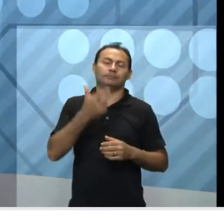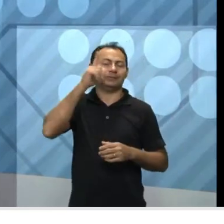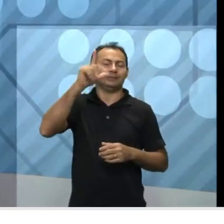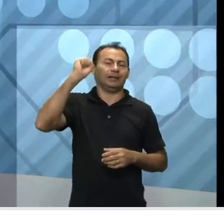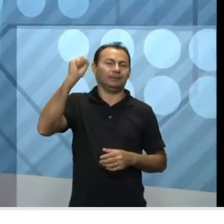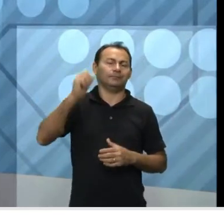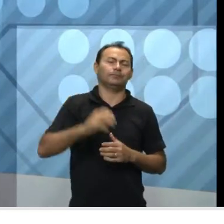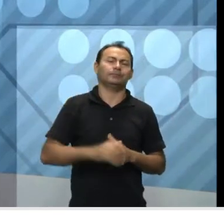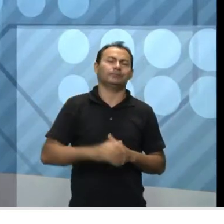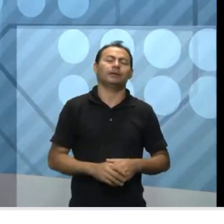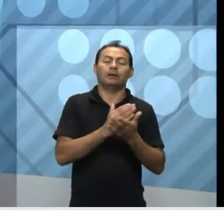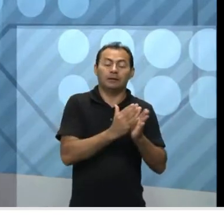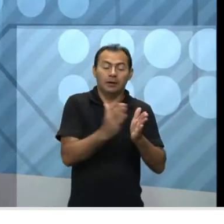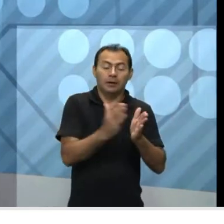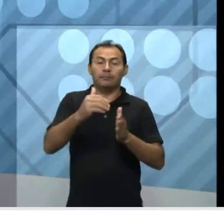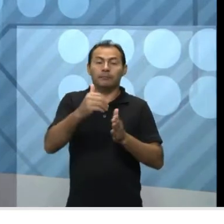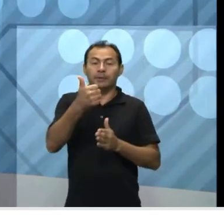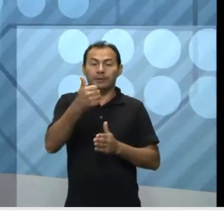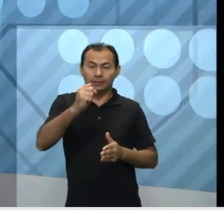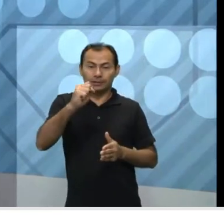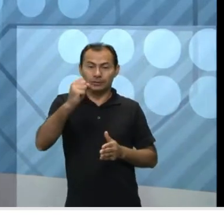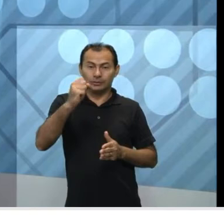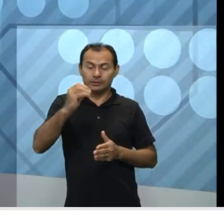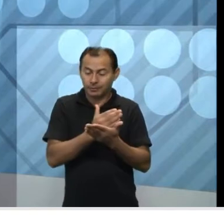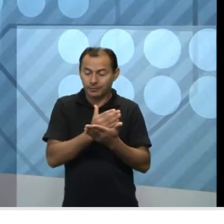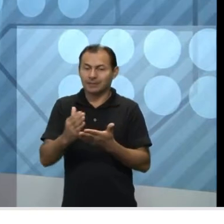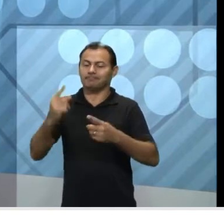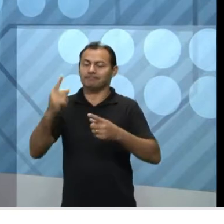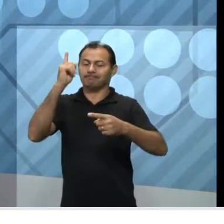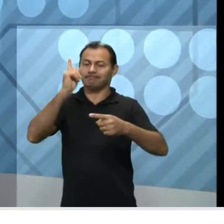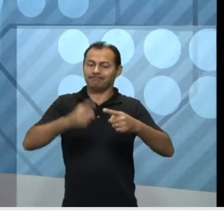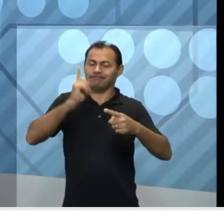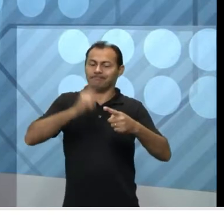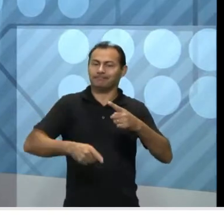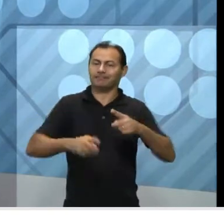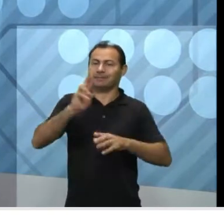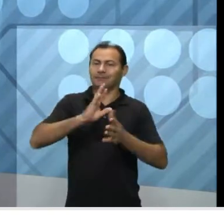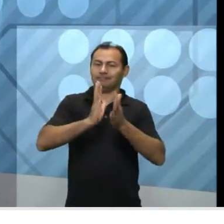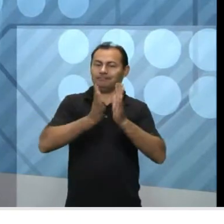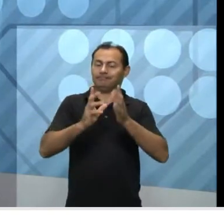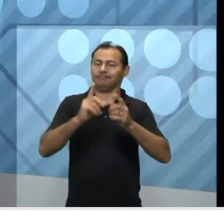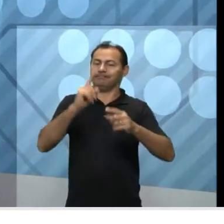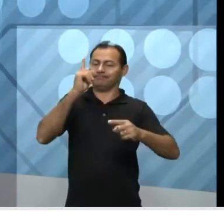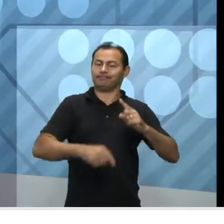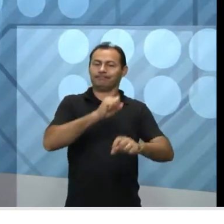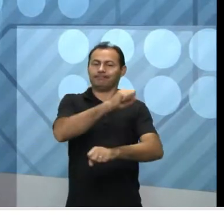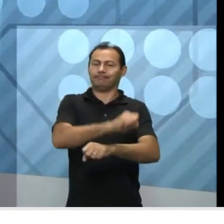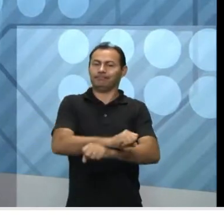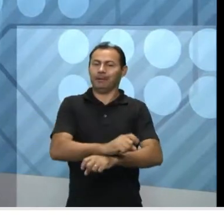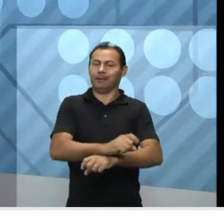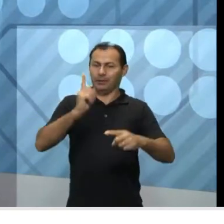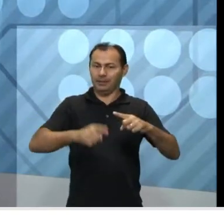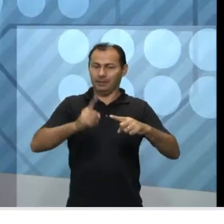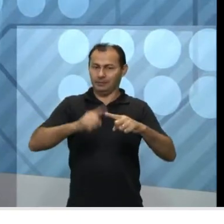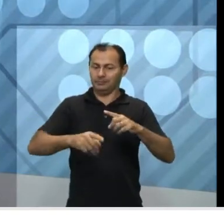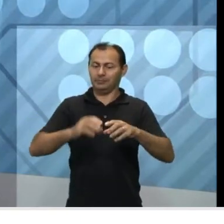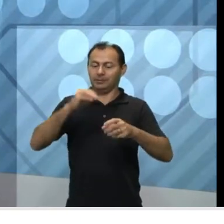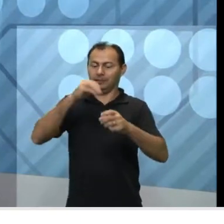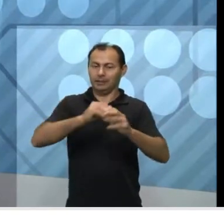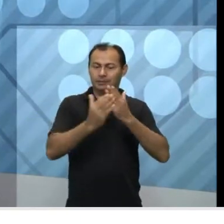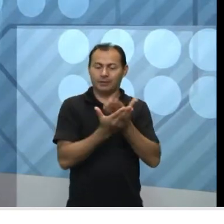a proibição do uso da língua de sinais no contexto educacional. Quando ocorre a proibição, isso